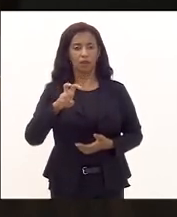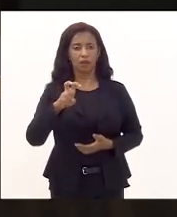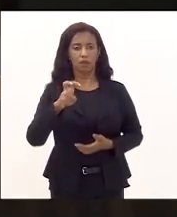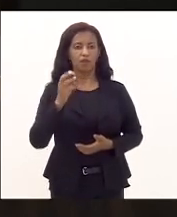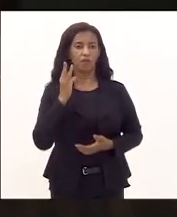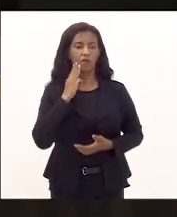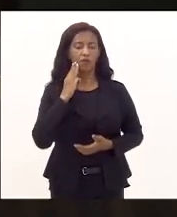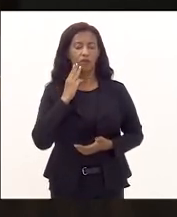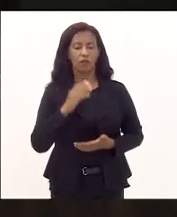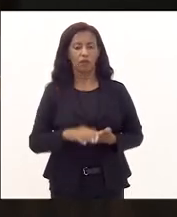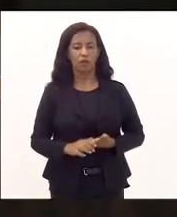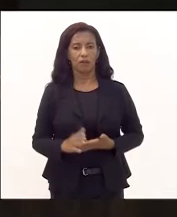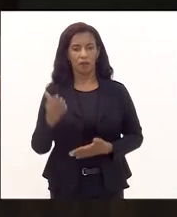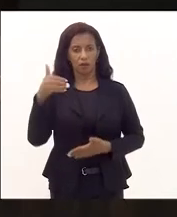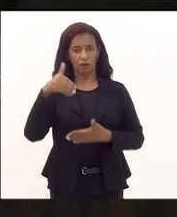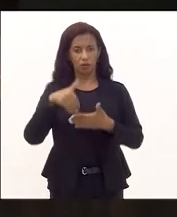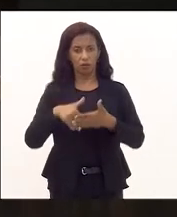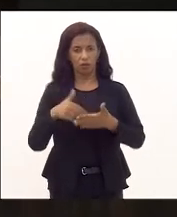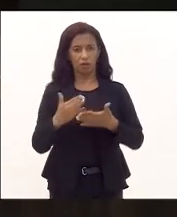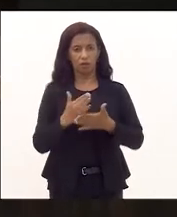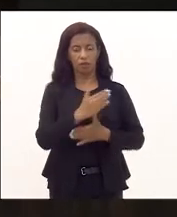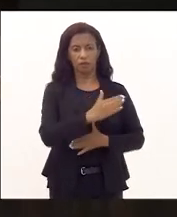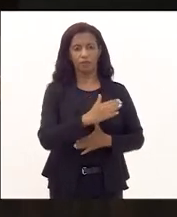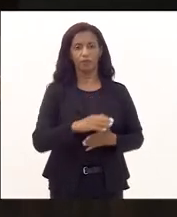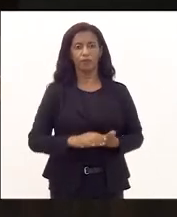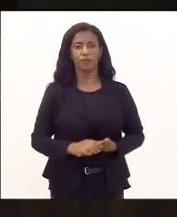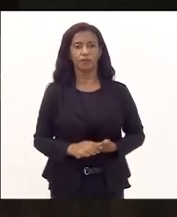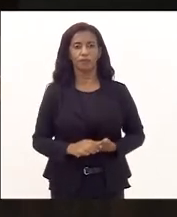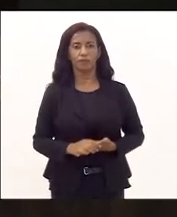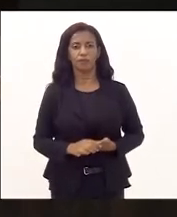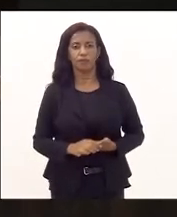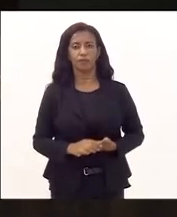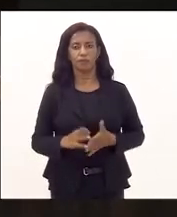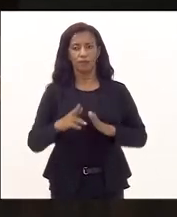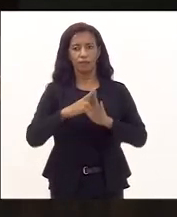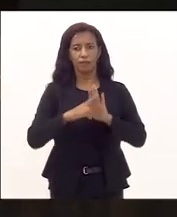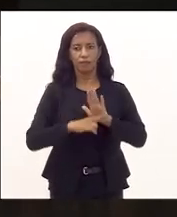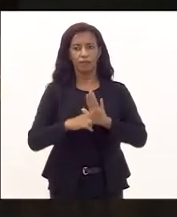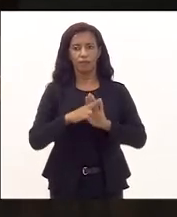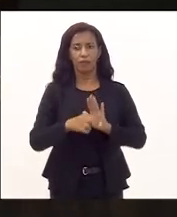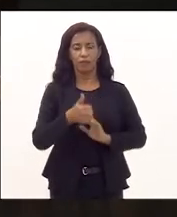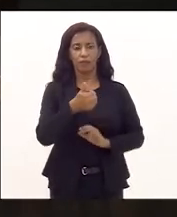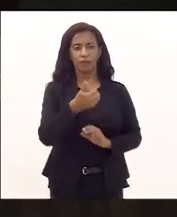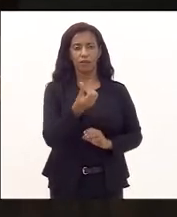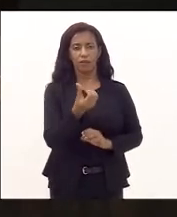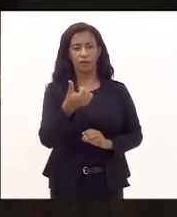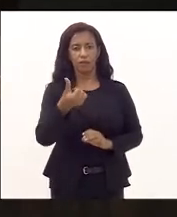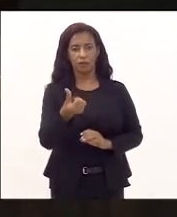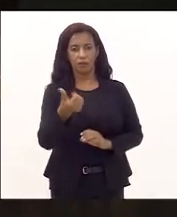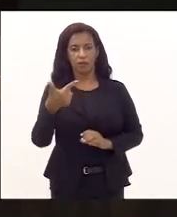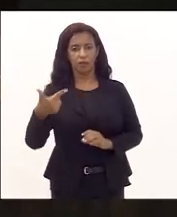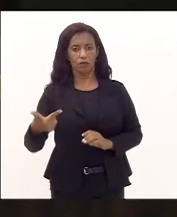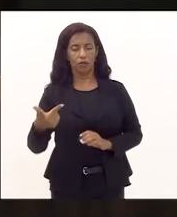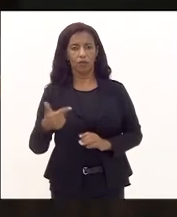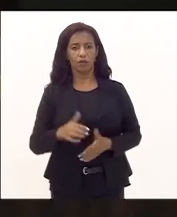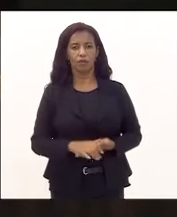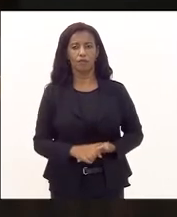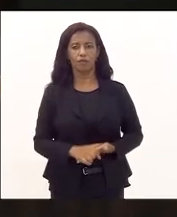deputado Valdec Carneiro, em votação, aprovado. Requerimento 1662,